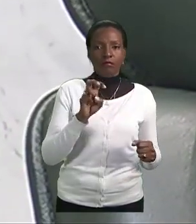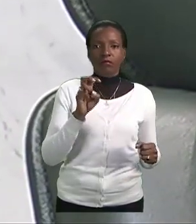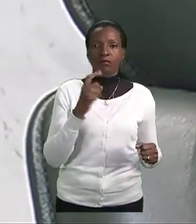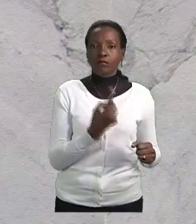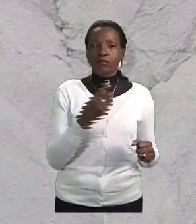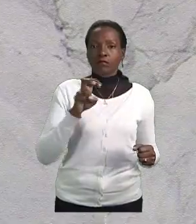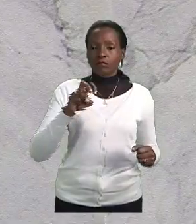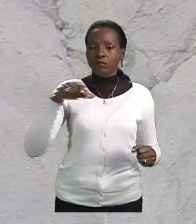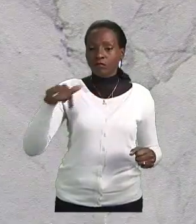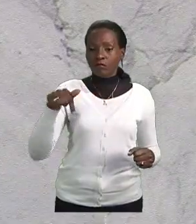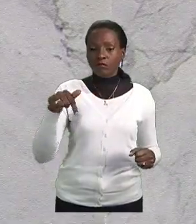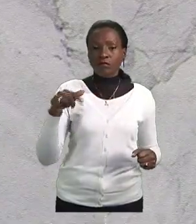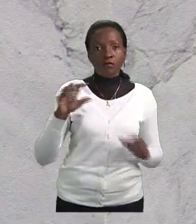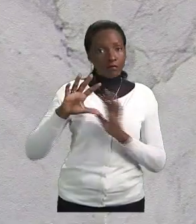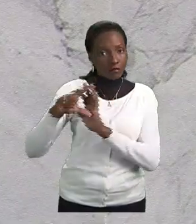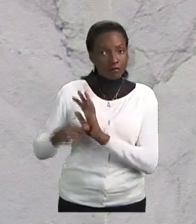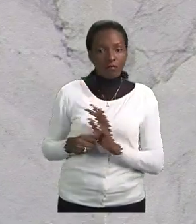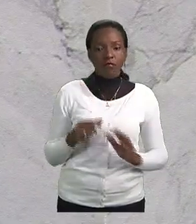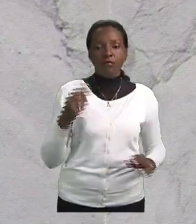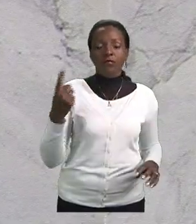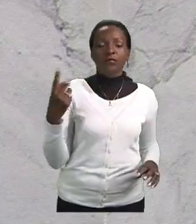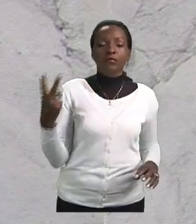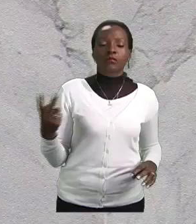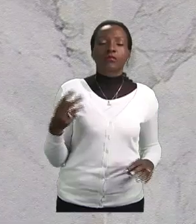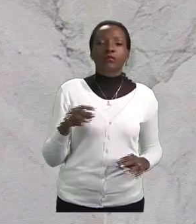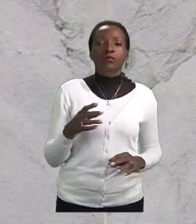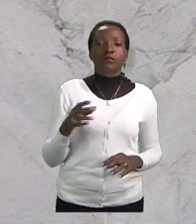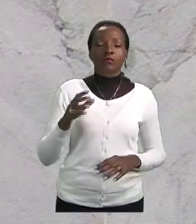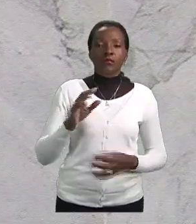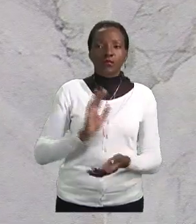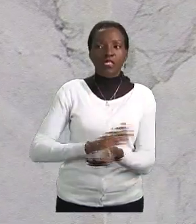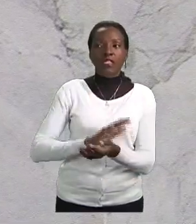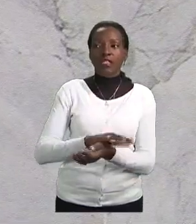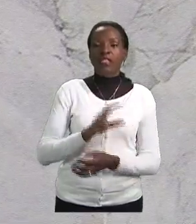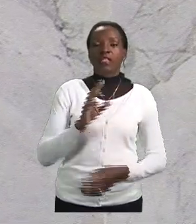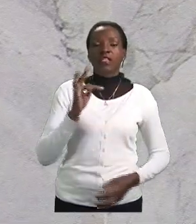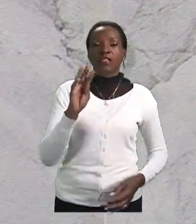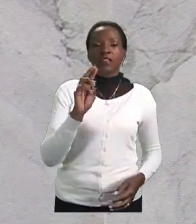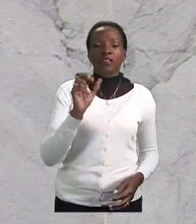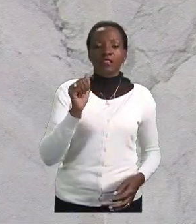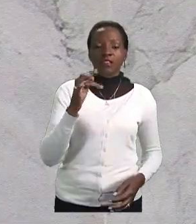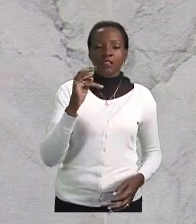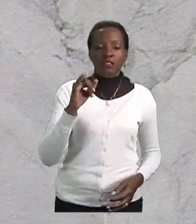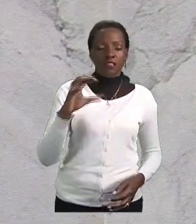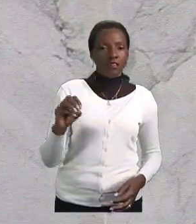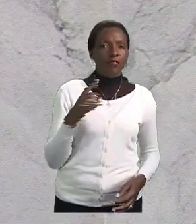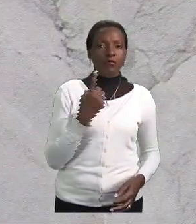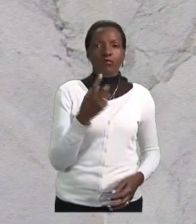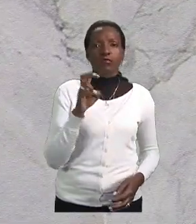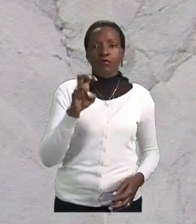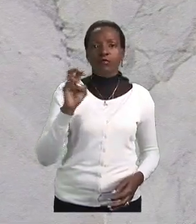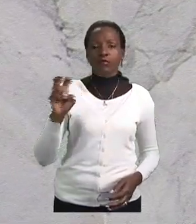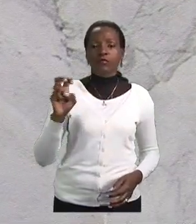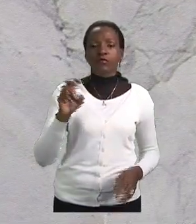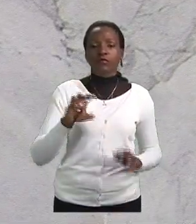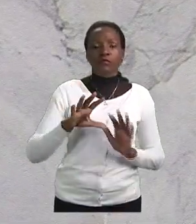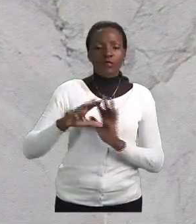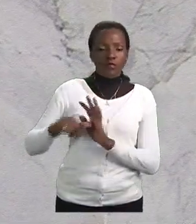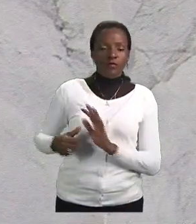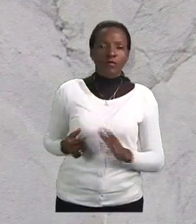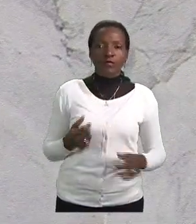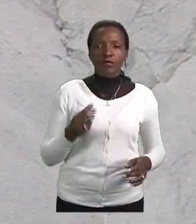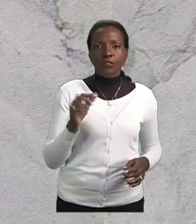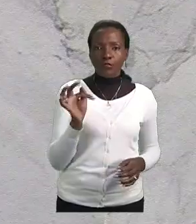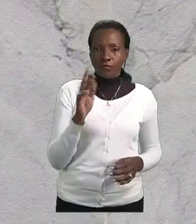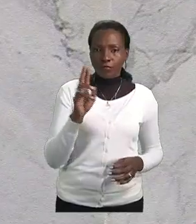157 roubo 12 que é um tributo ao antigo tráfico 155 furto 15 9 171 estelionato e por aí vai